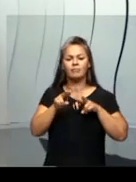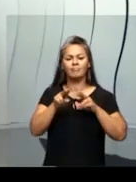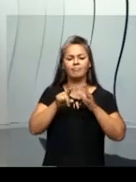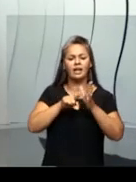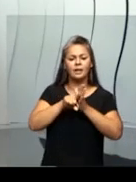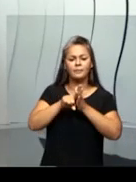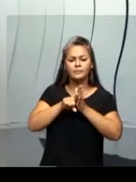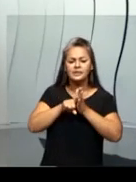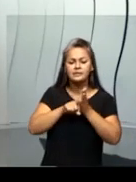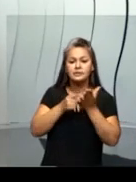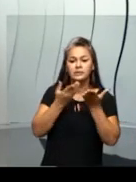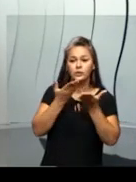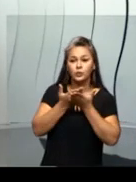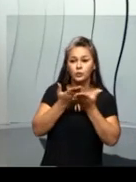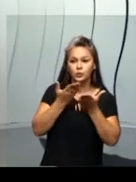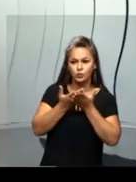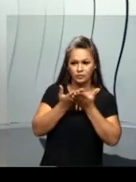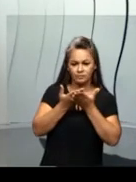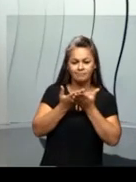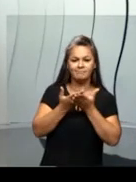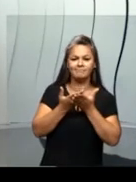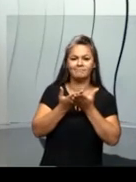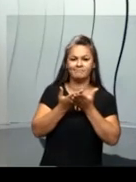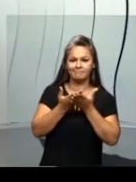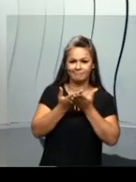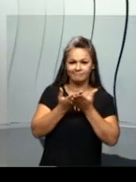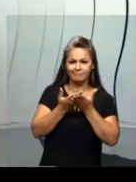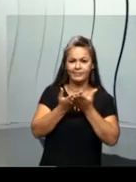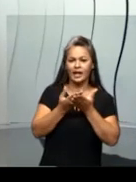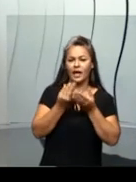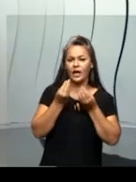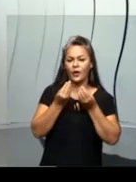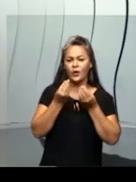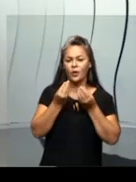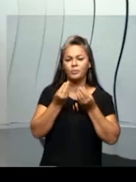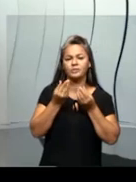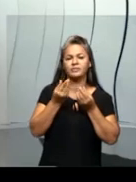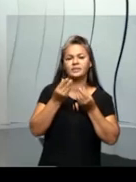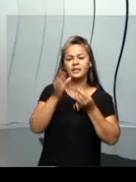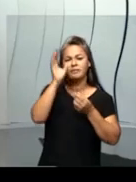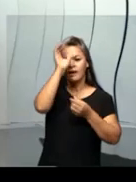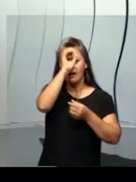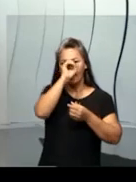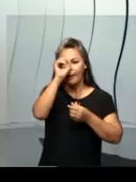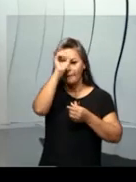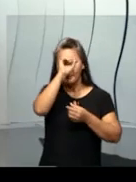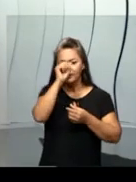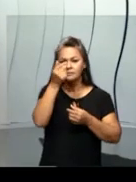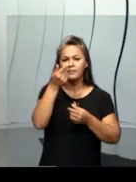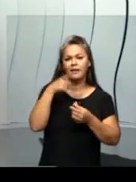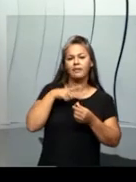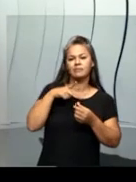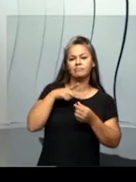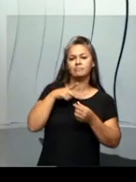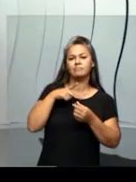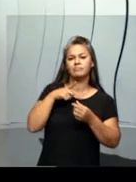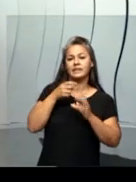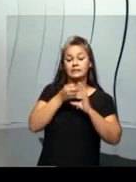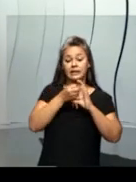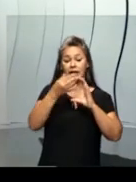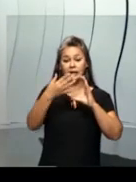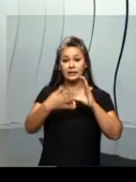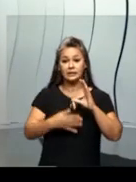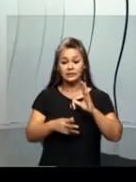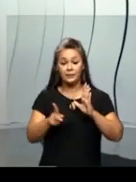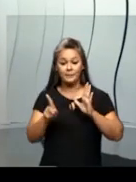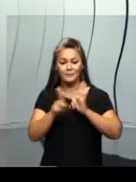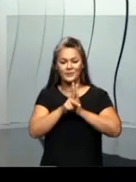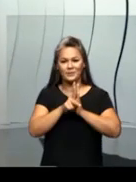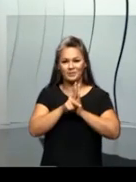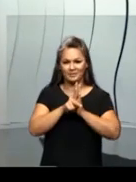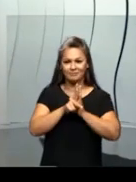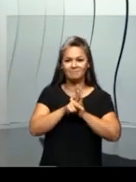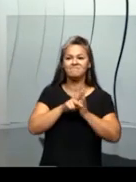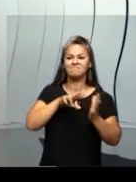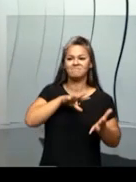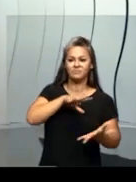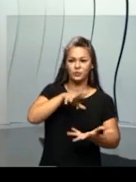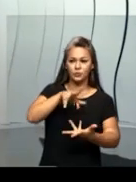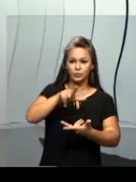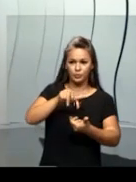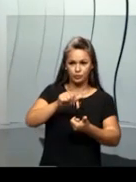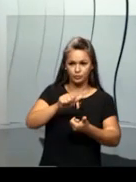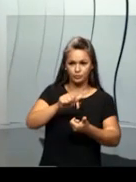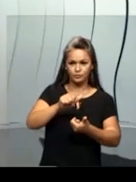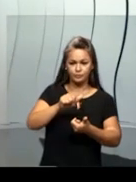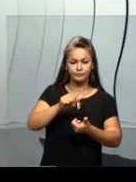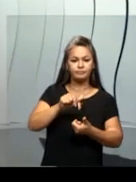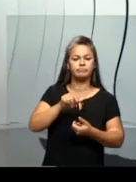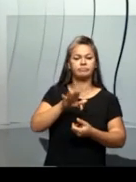histórico da cartografia, então você vai ter visões diferentes para cada sociedade e para cada momento histórico, tá? Então, a cartografia